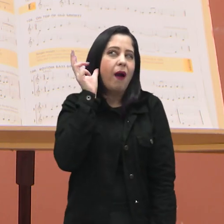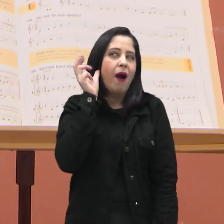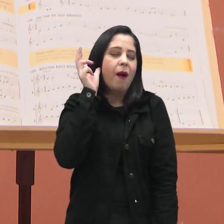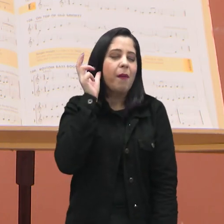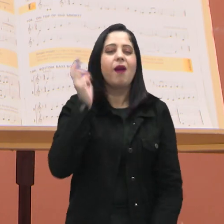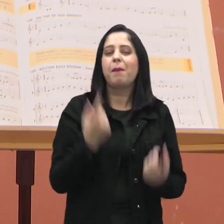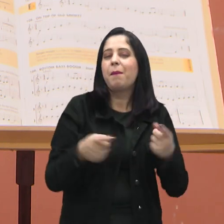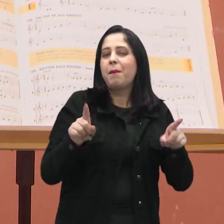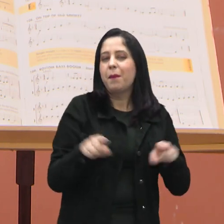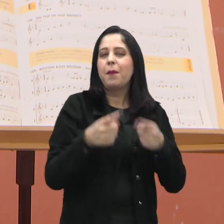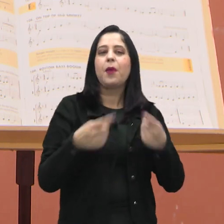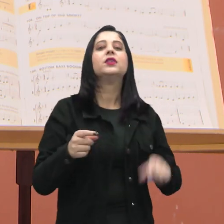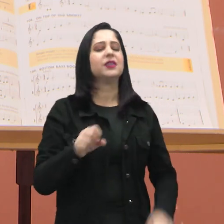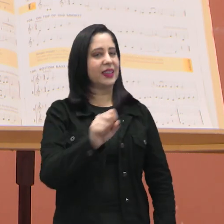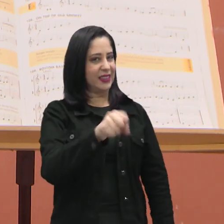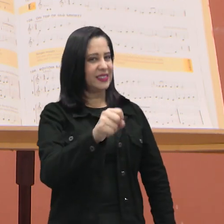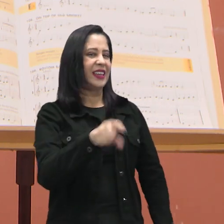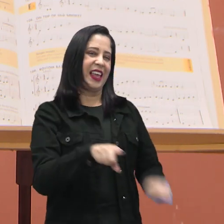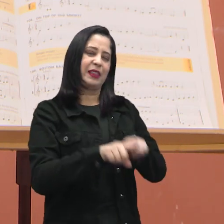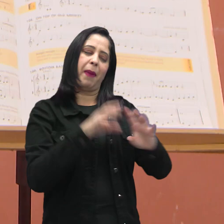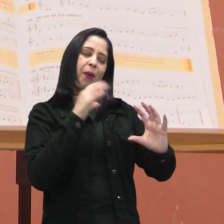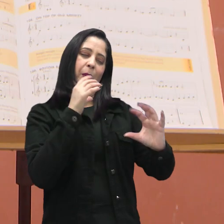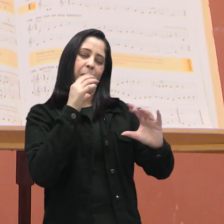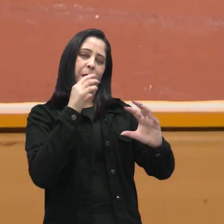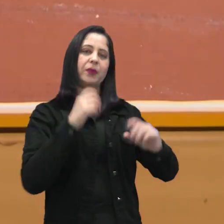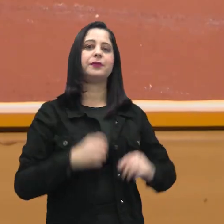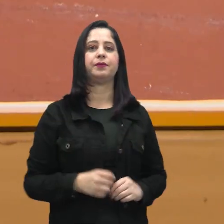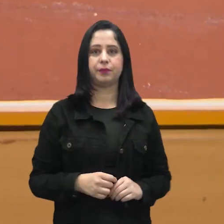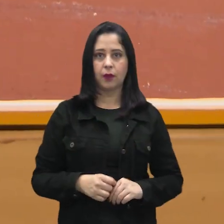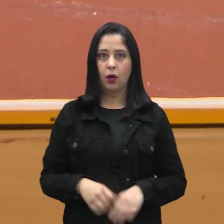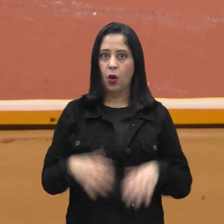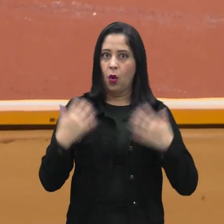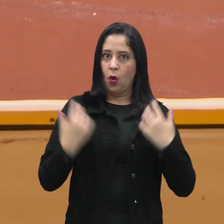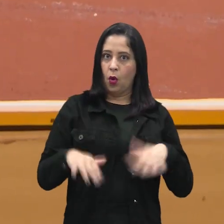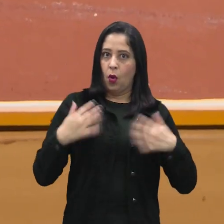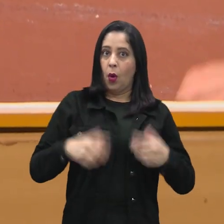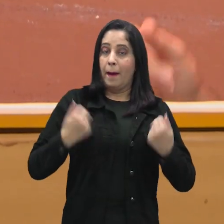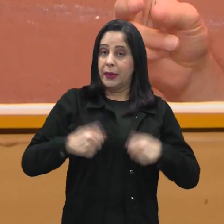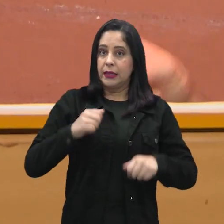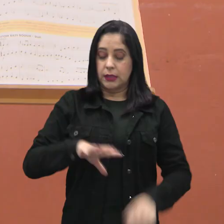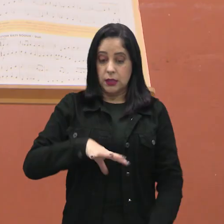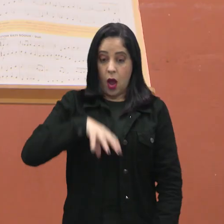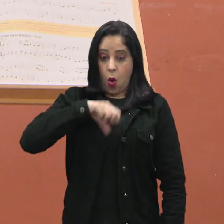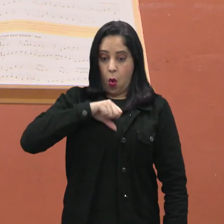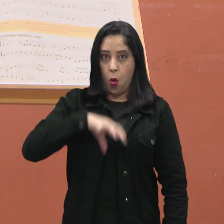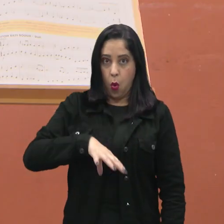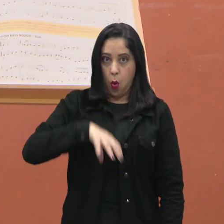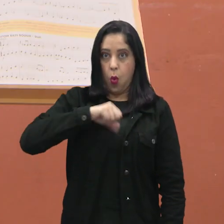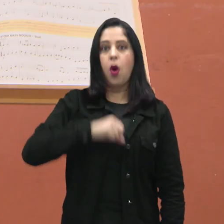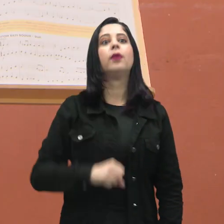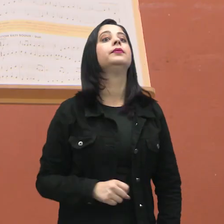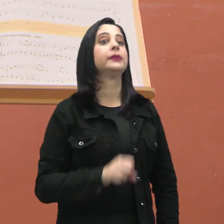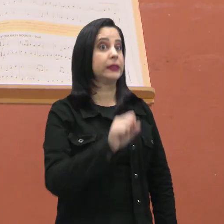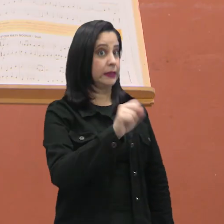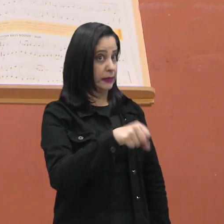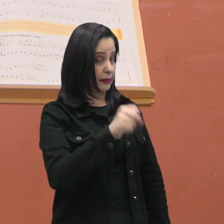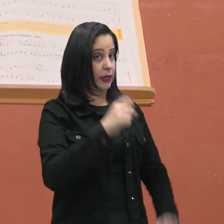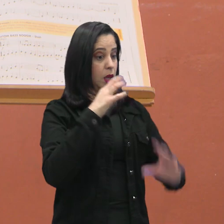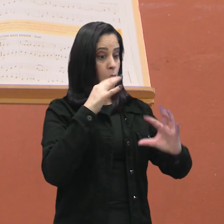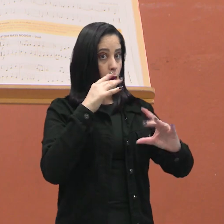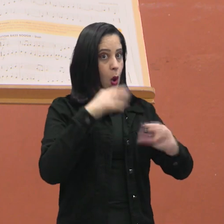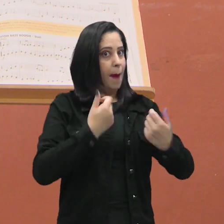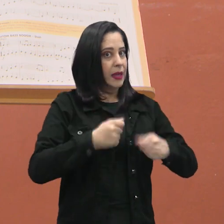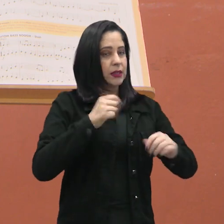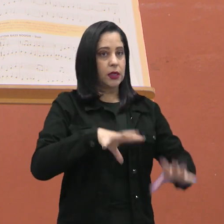bastante de escutar e de tocar também. E haja fôlego, né, Lívia? O trompete precisa